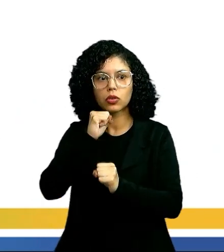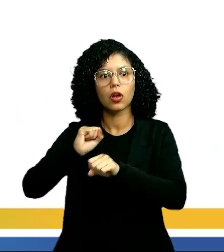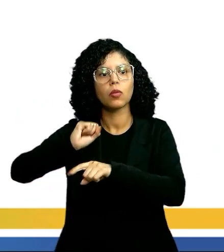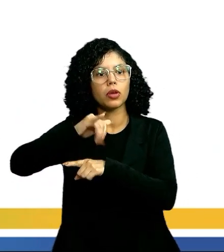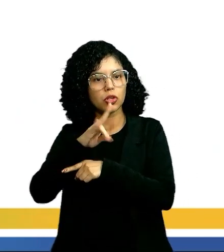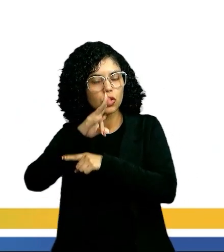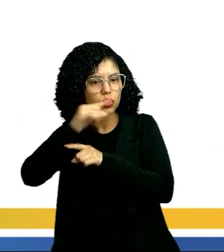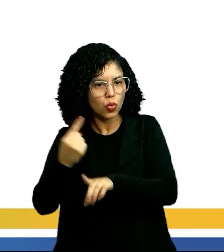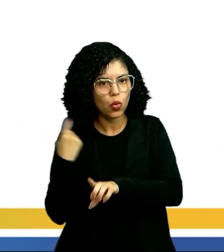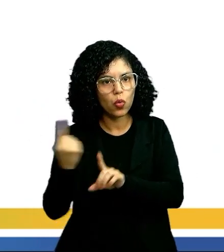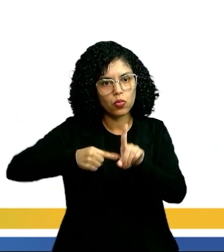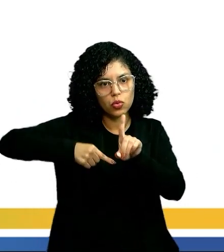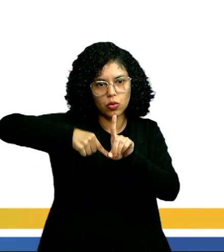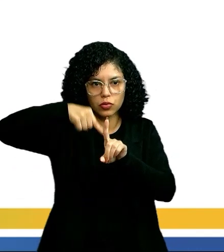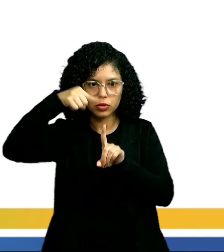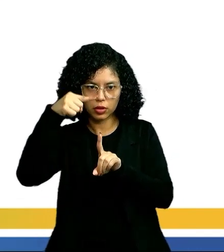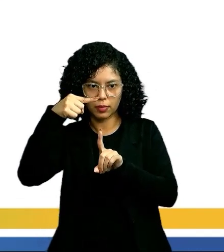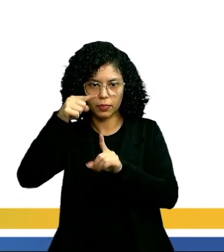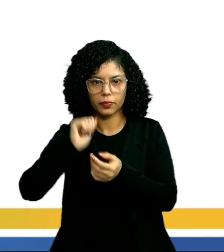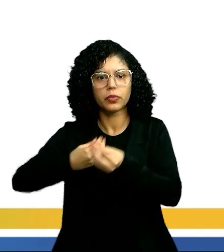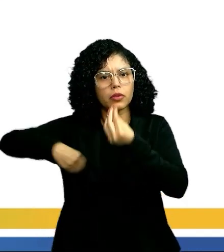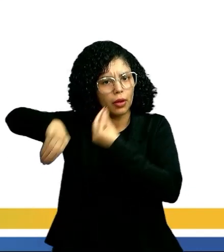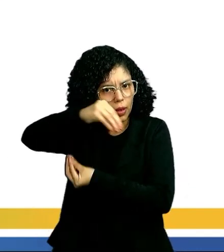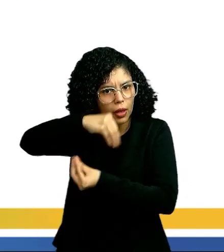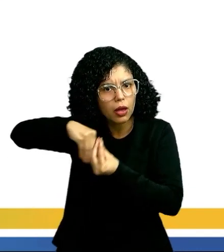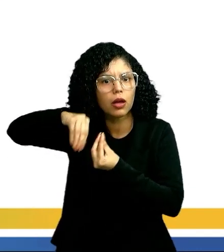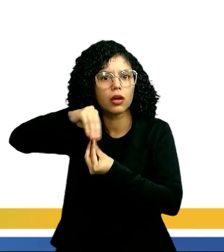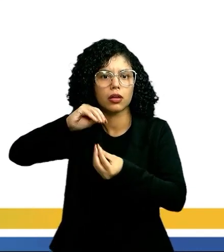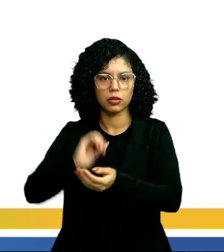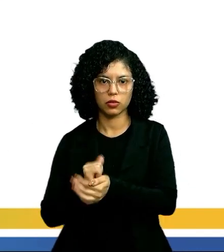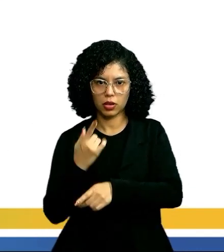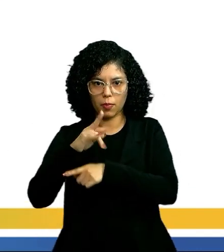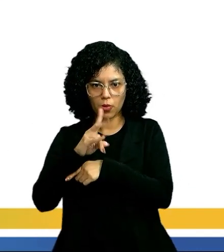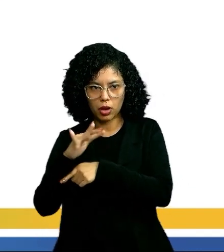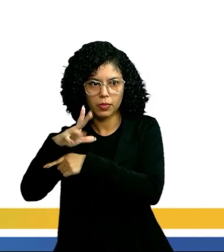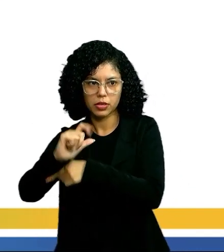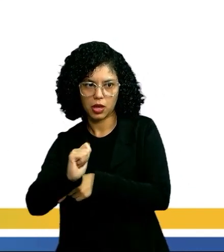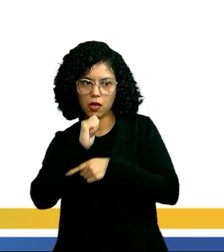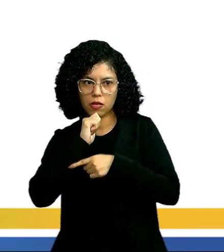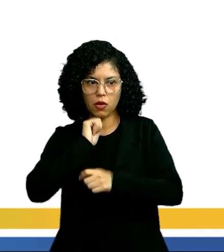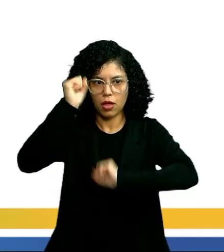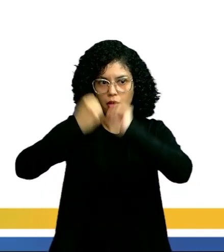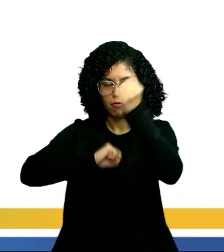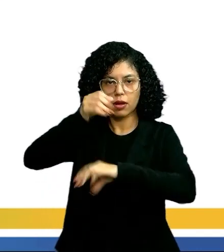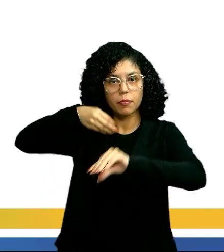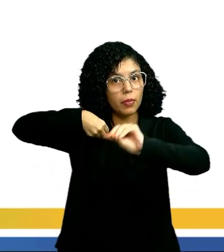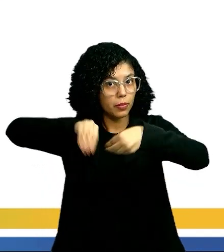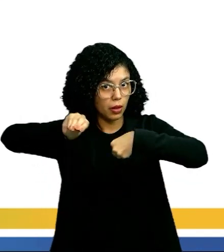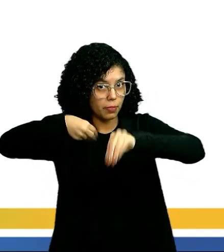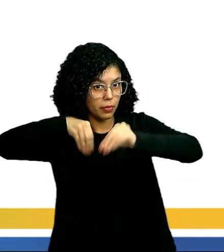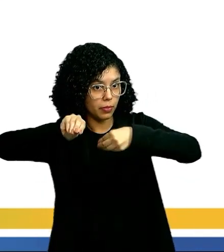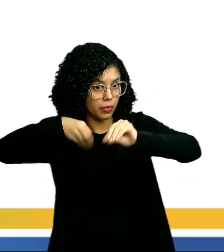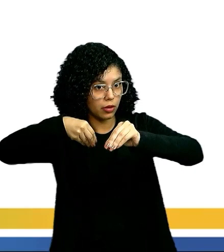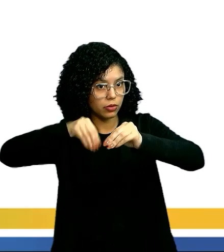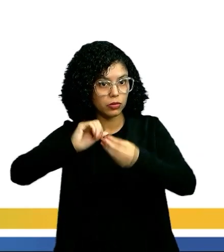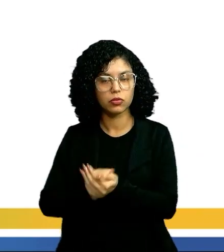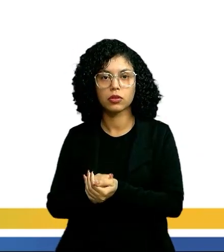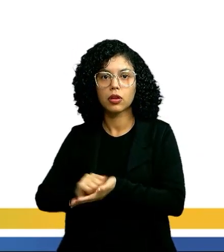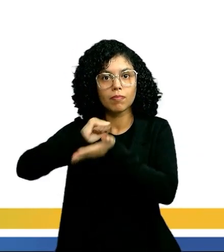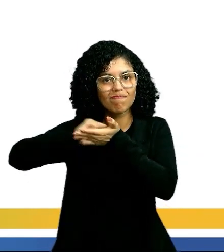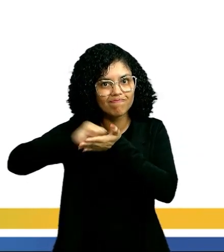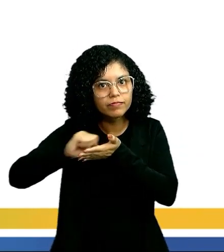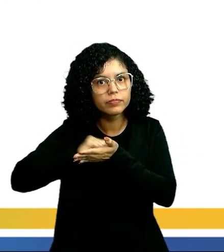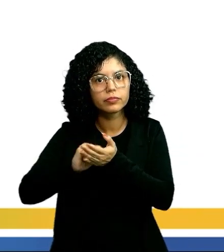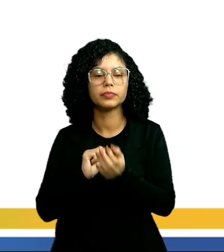empregado industrialmente como isolante térmico e nas reações de polimerização para a fabricação de